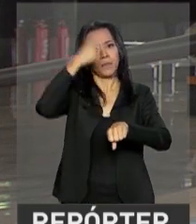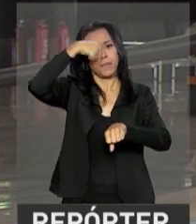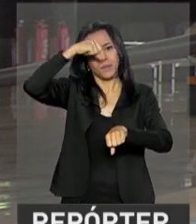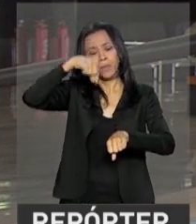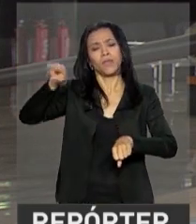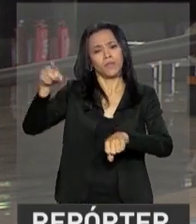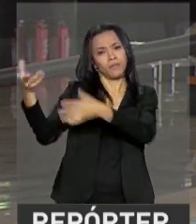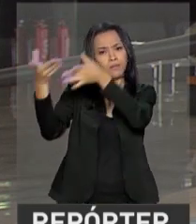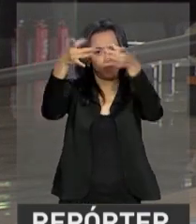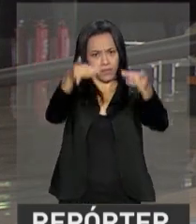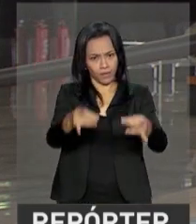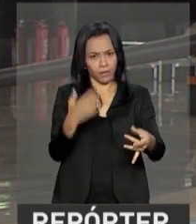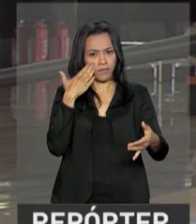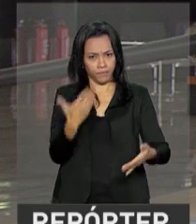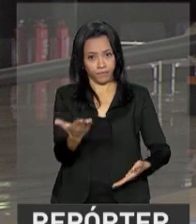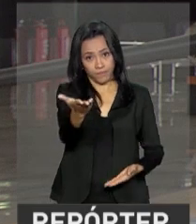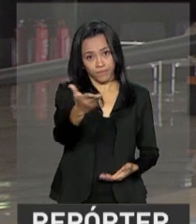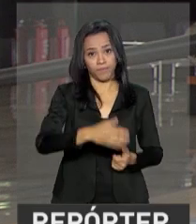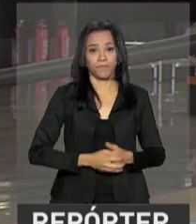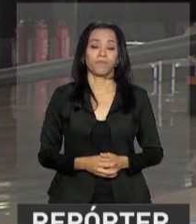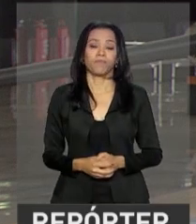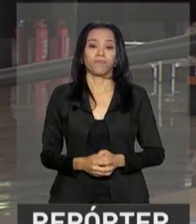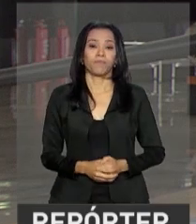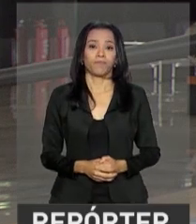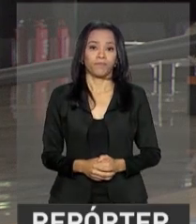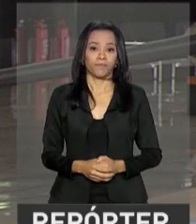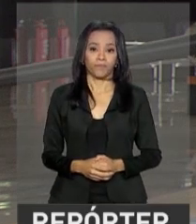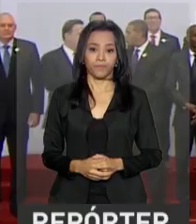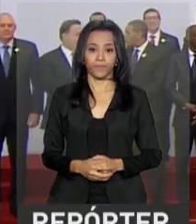os detalhes na reportagem. Vamos ver aí.